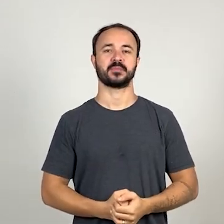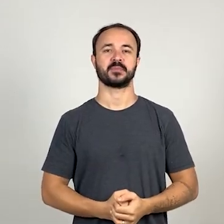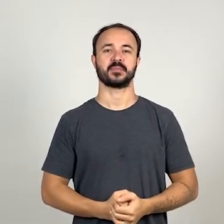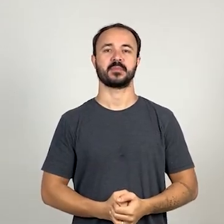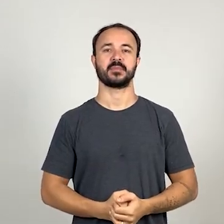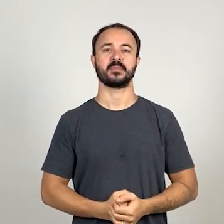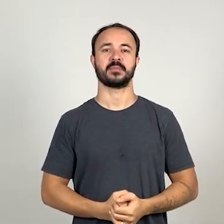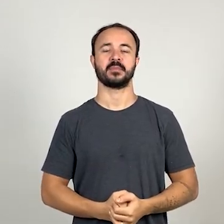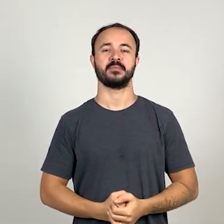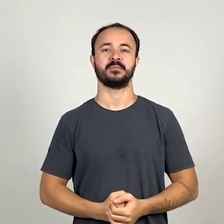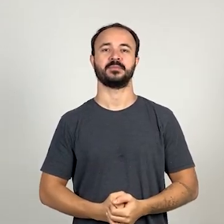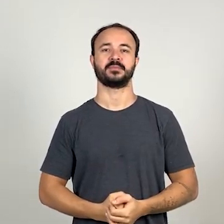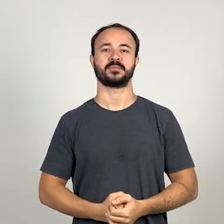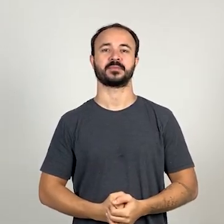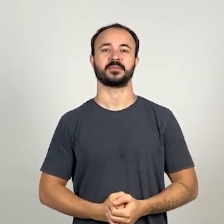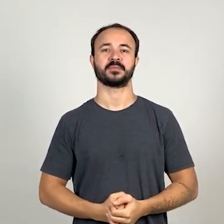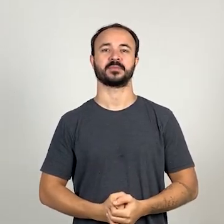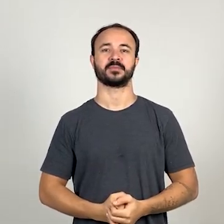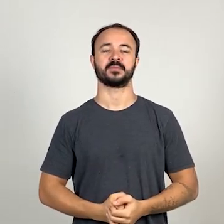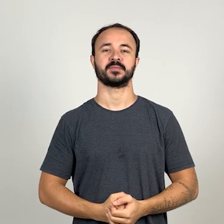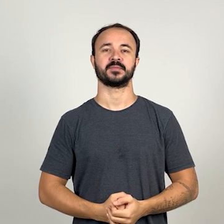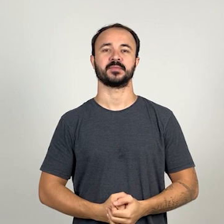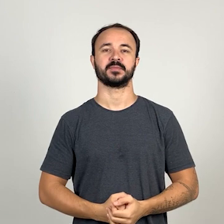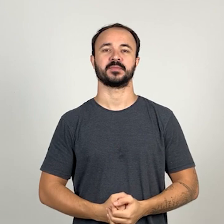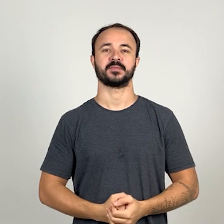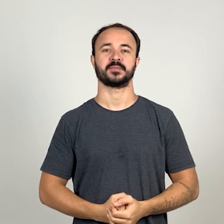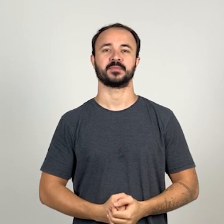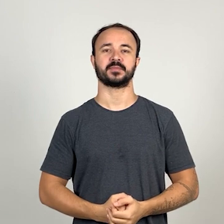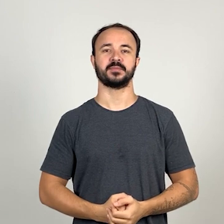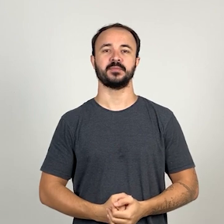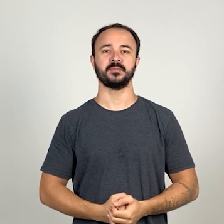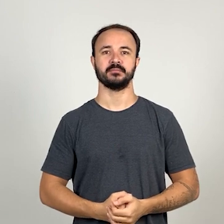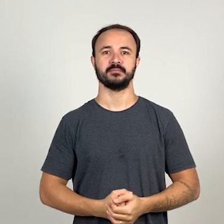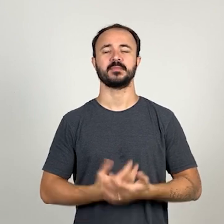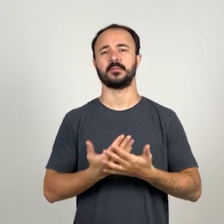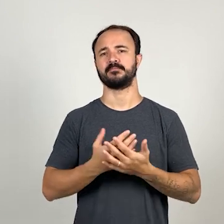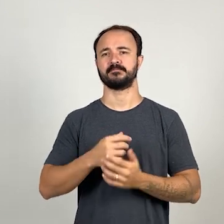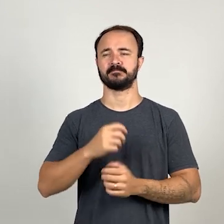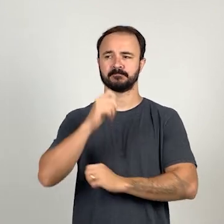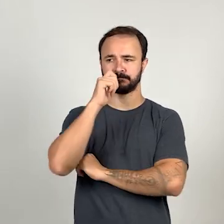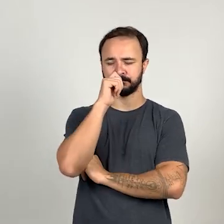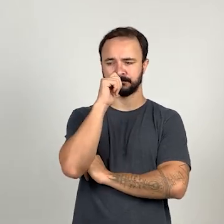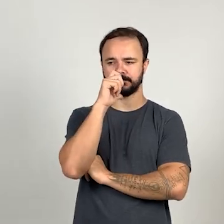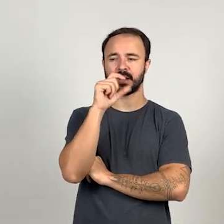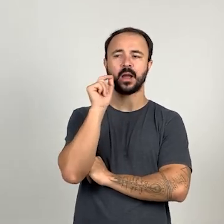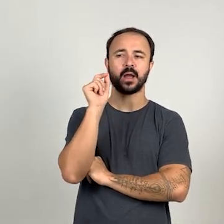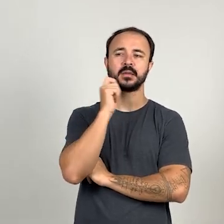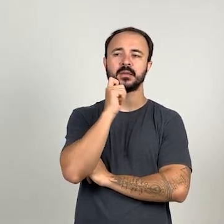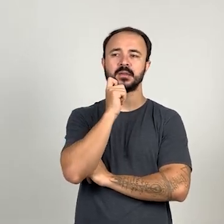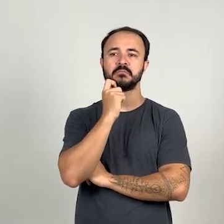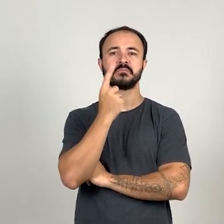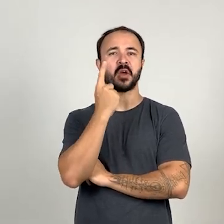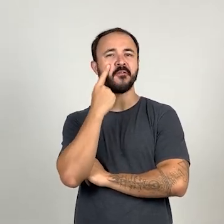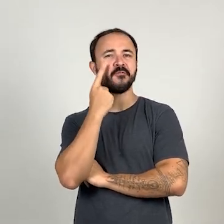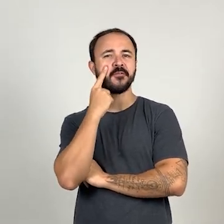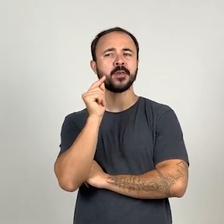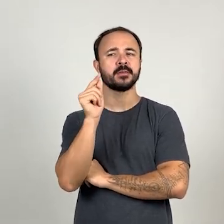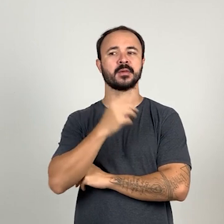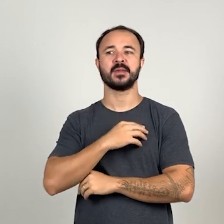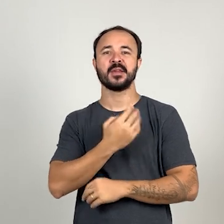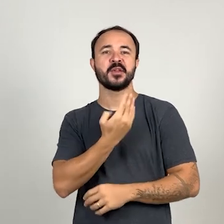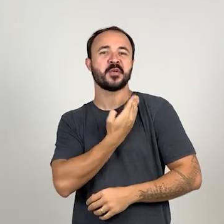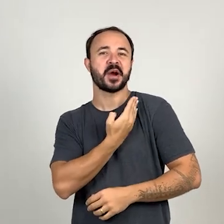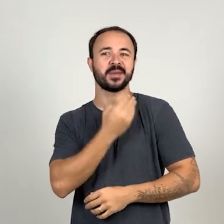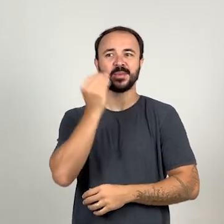favorite series because the internet connection was gone. Então, nós estamos vendo os amigos estavam